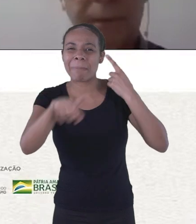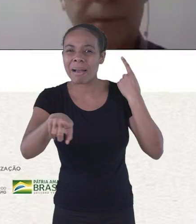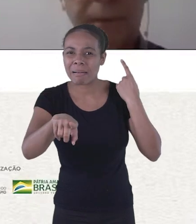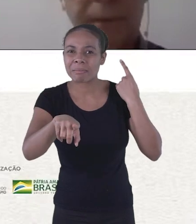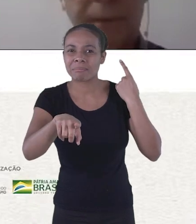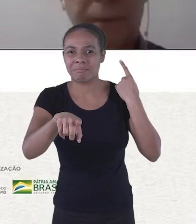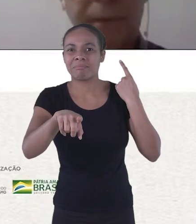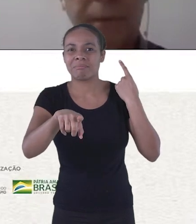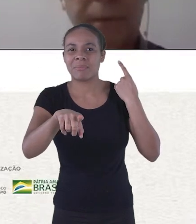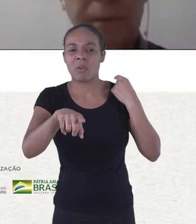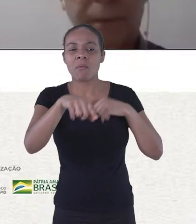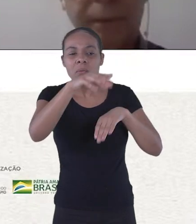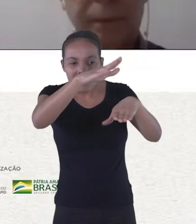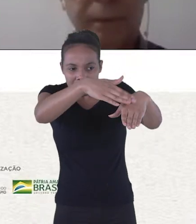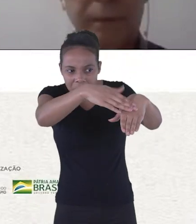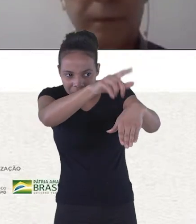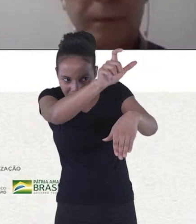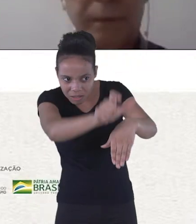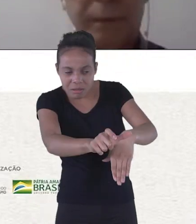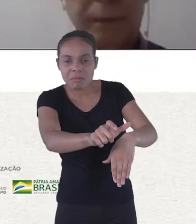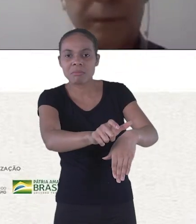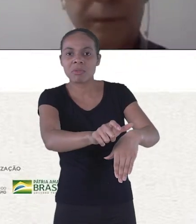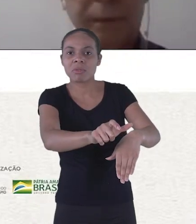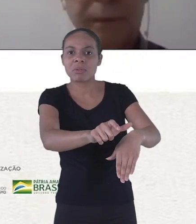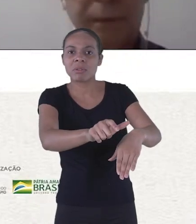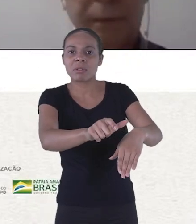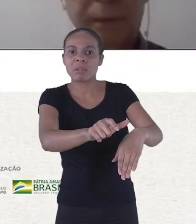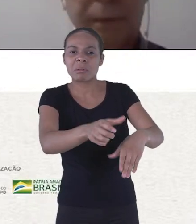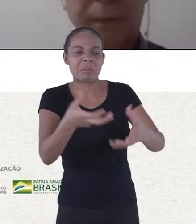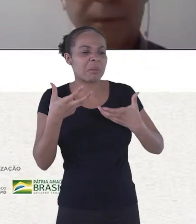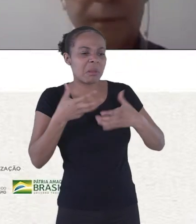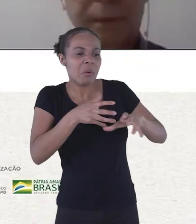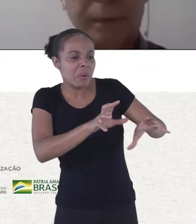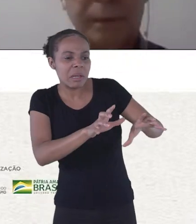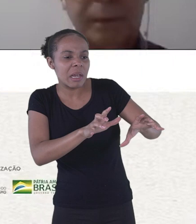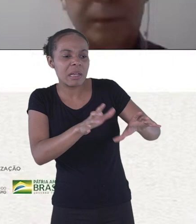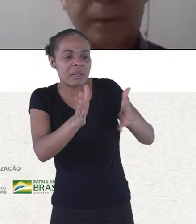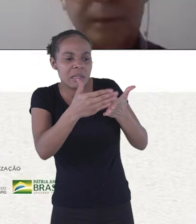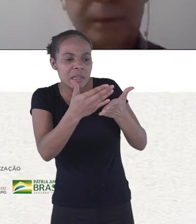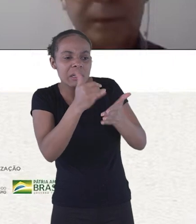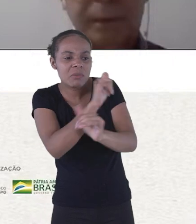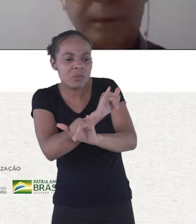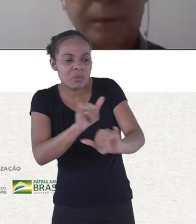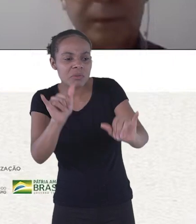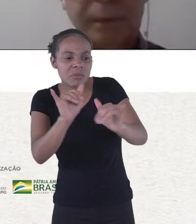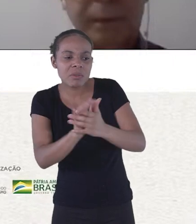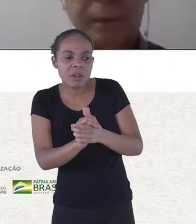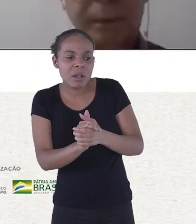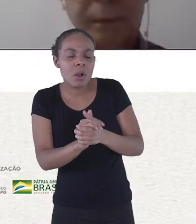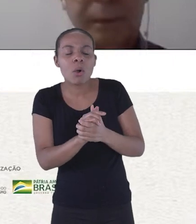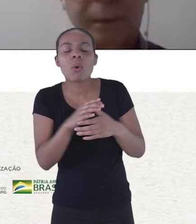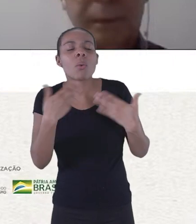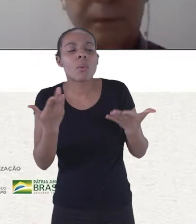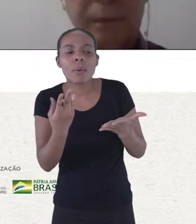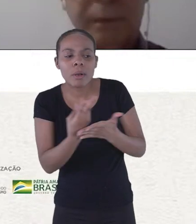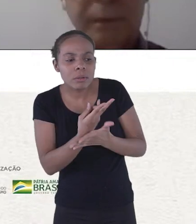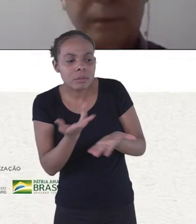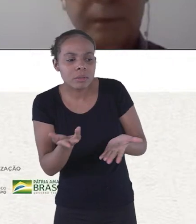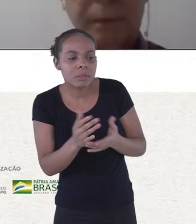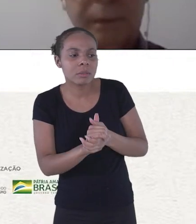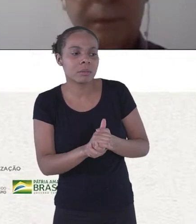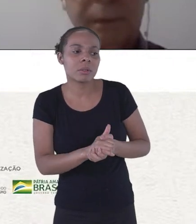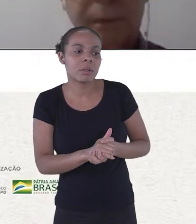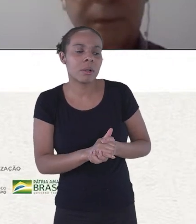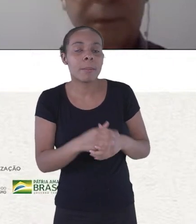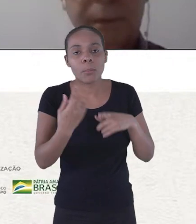Por vários motivos, inclusive do próprio motivo no qual você está no seu cerne, que é o editor, Não, né? O editor,